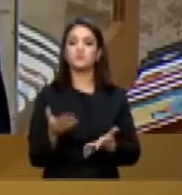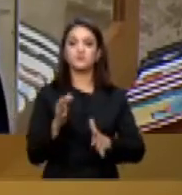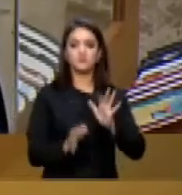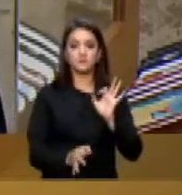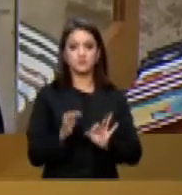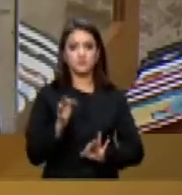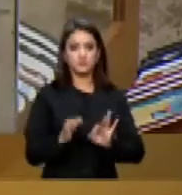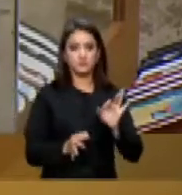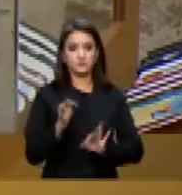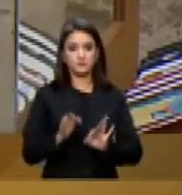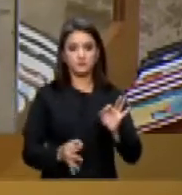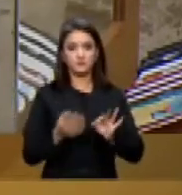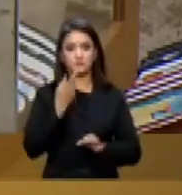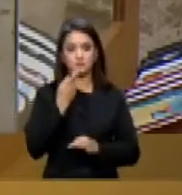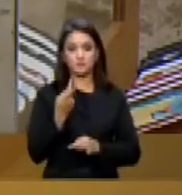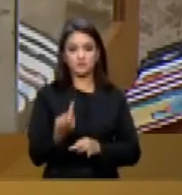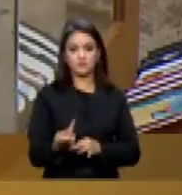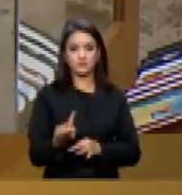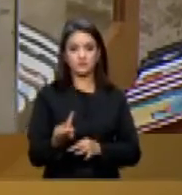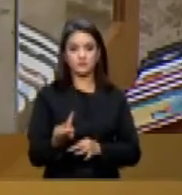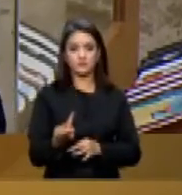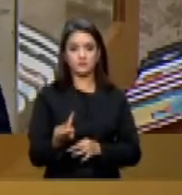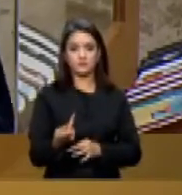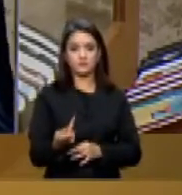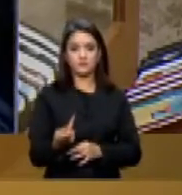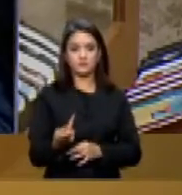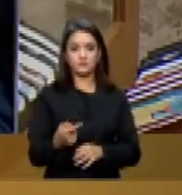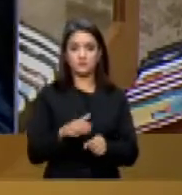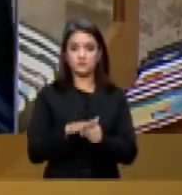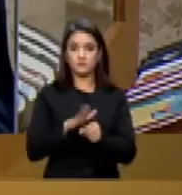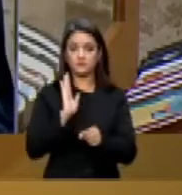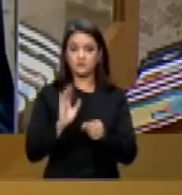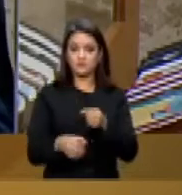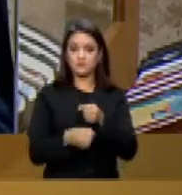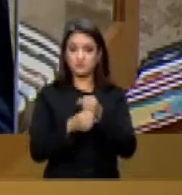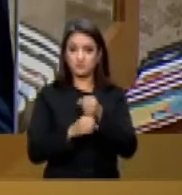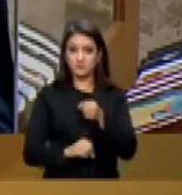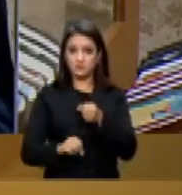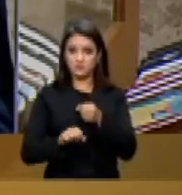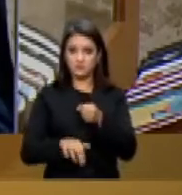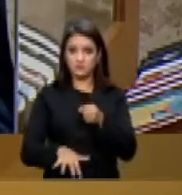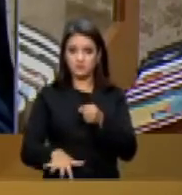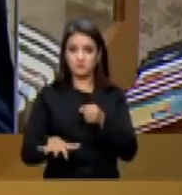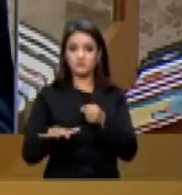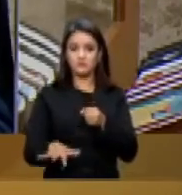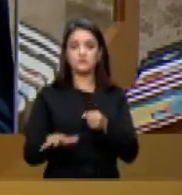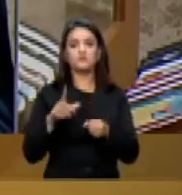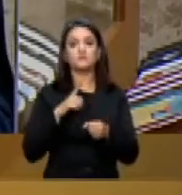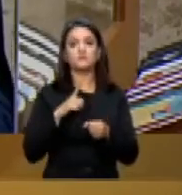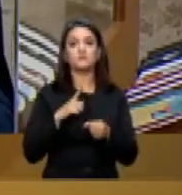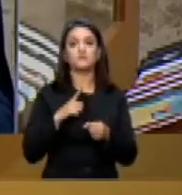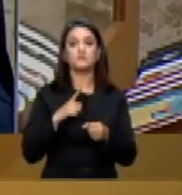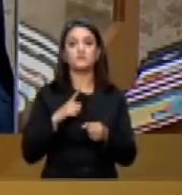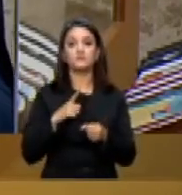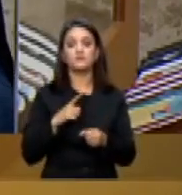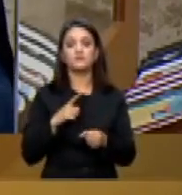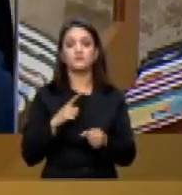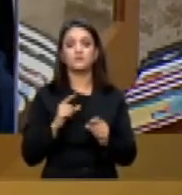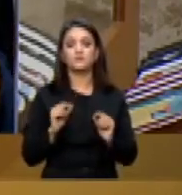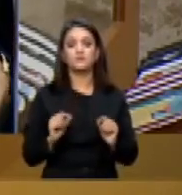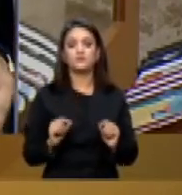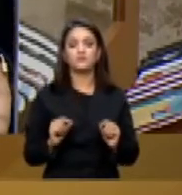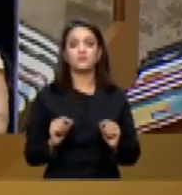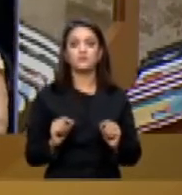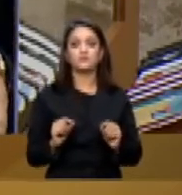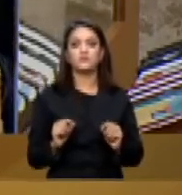julgamento, registra que o saneamento básico está inscrito dentre